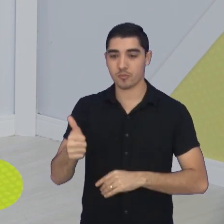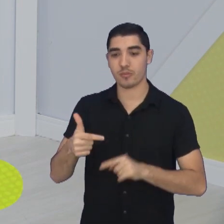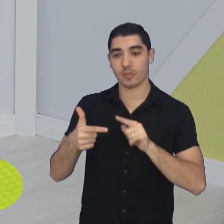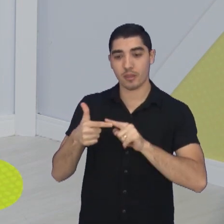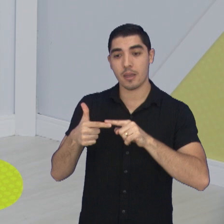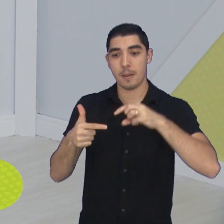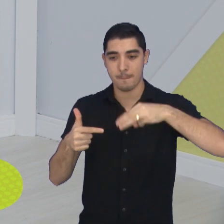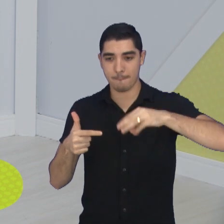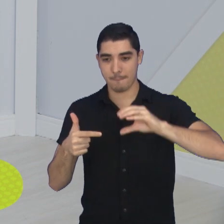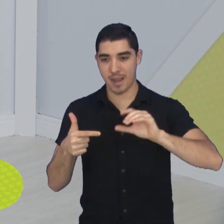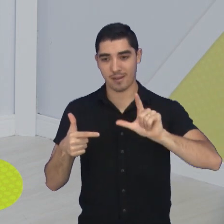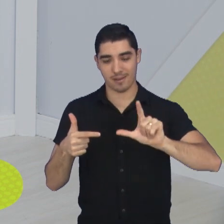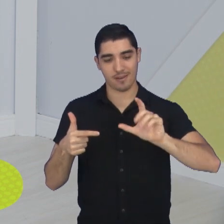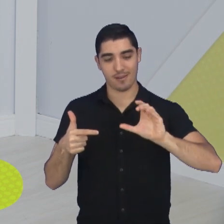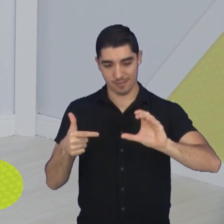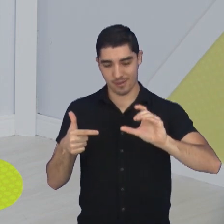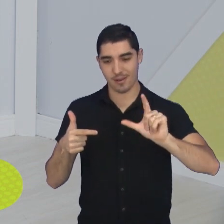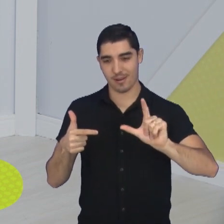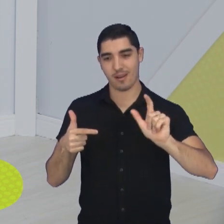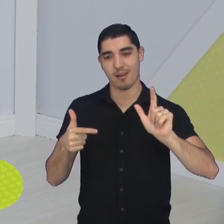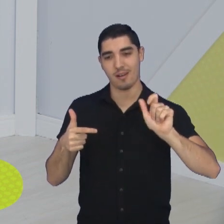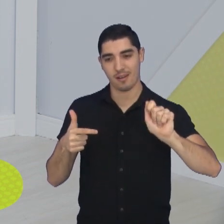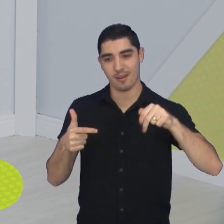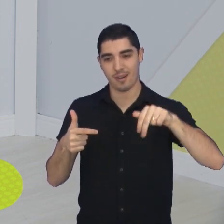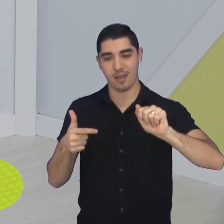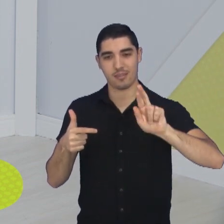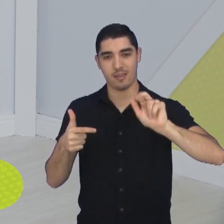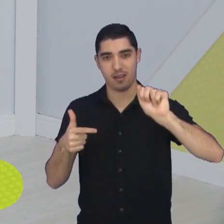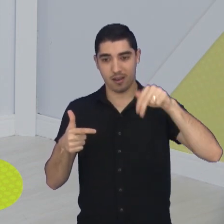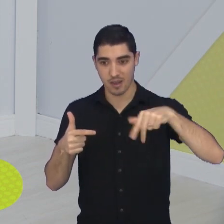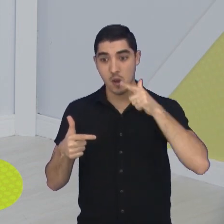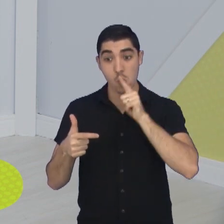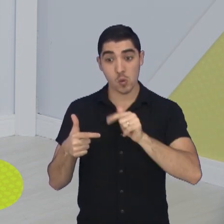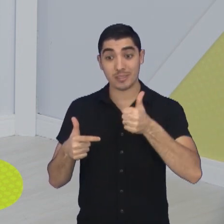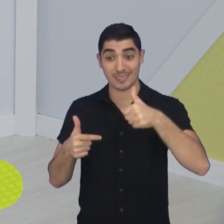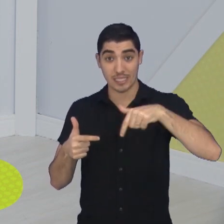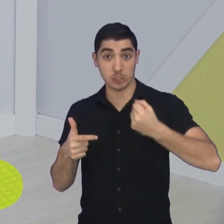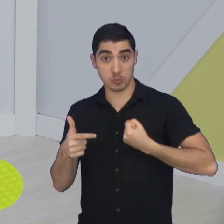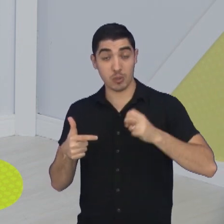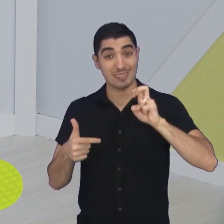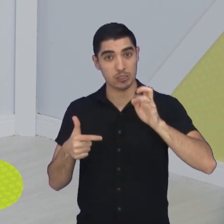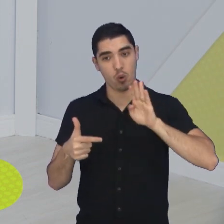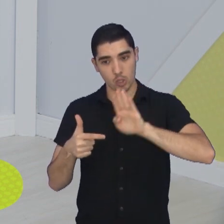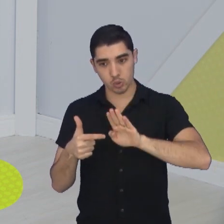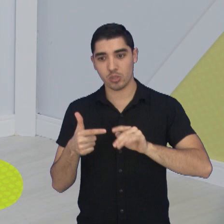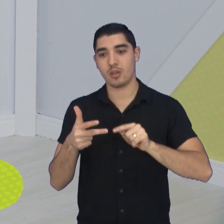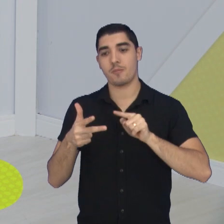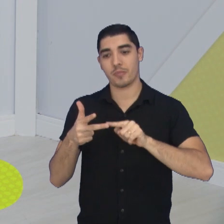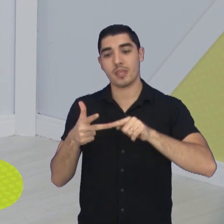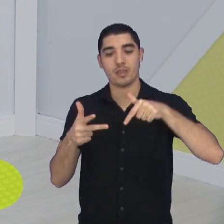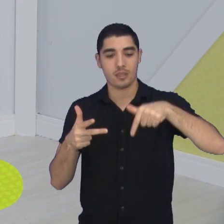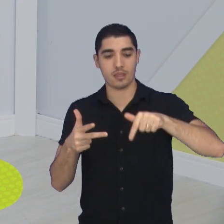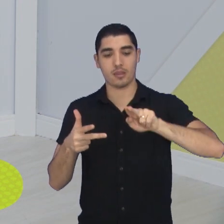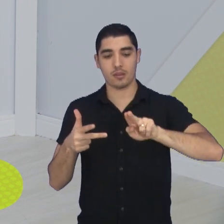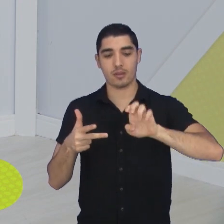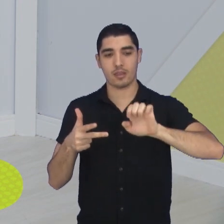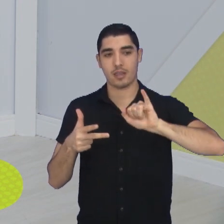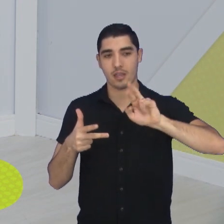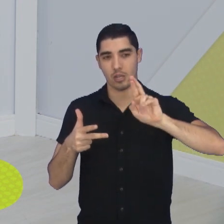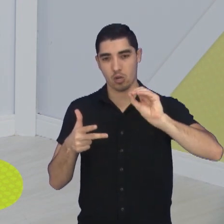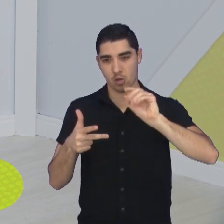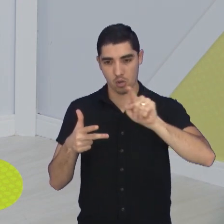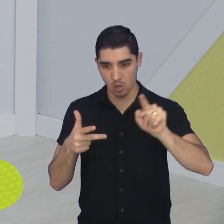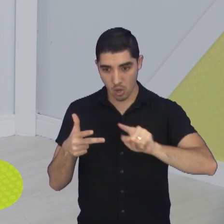americano, 17 pontos, 5 rebotes e 5 assistências. E o Queiroz anotou 11 pontos, 5 rebotes e 3 assistências,